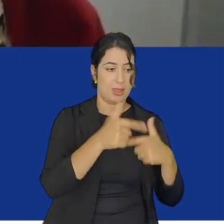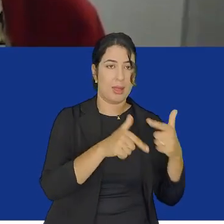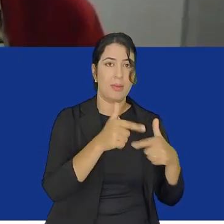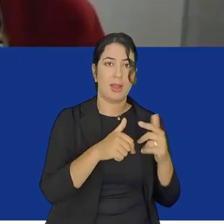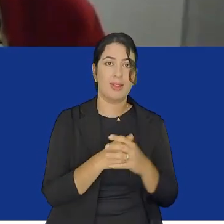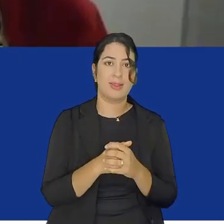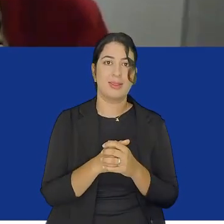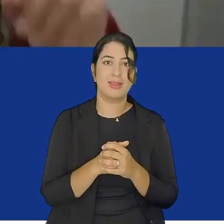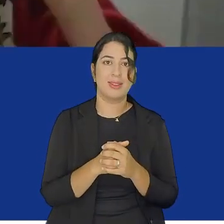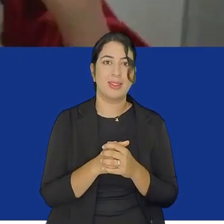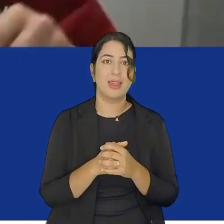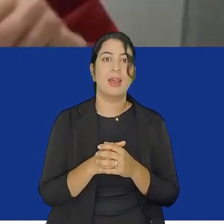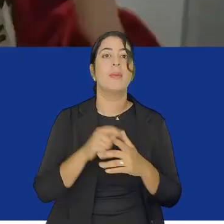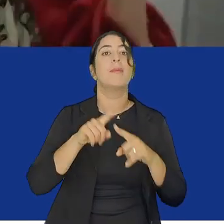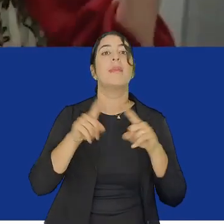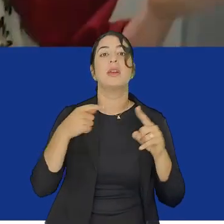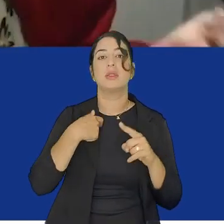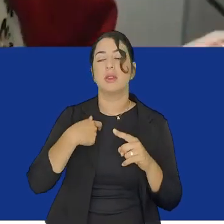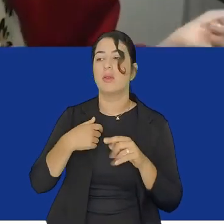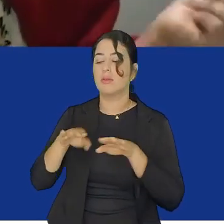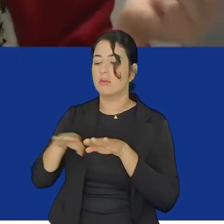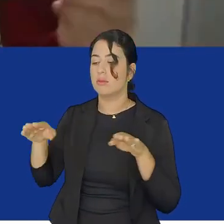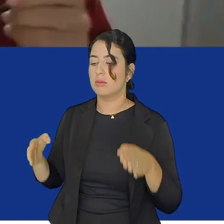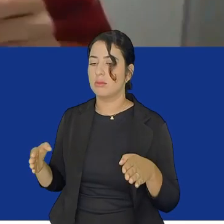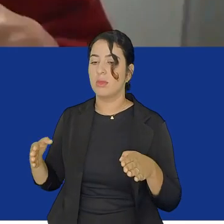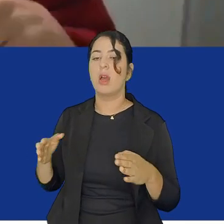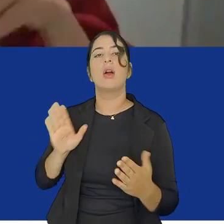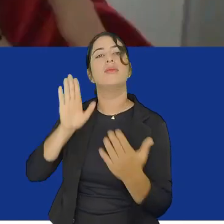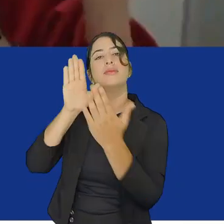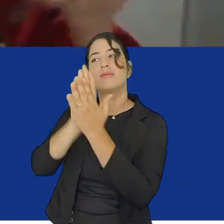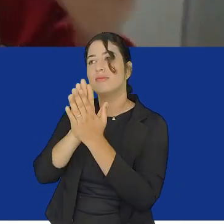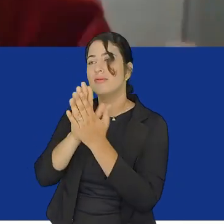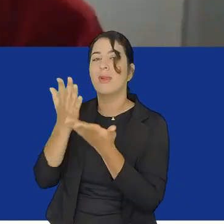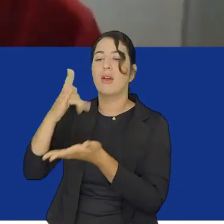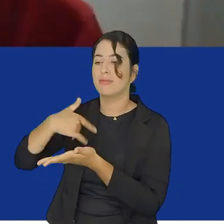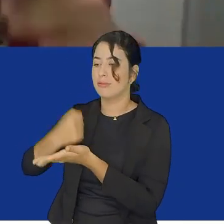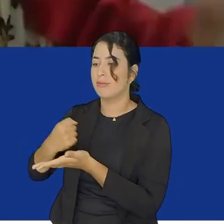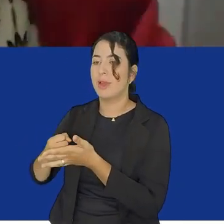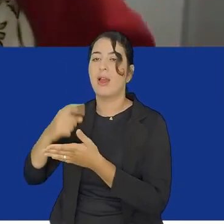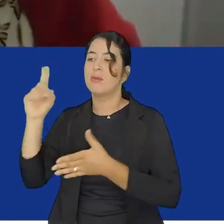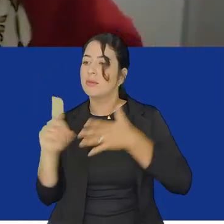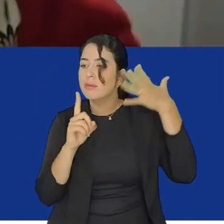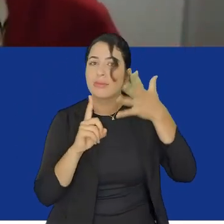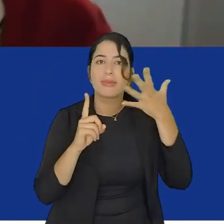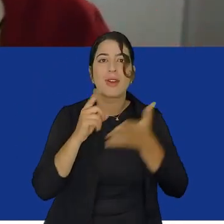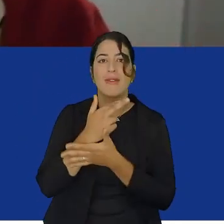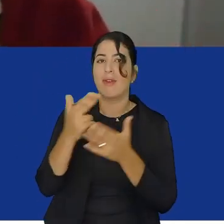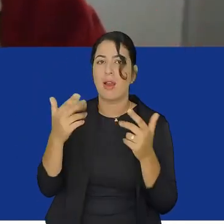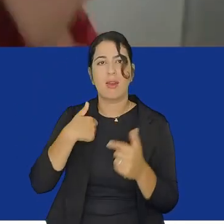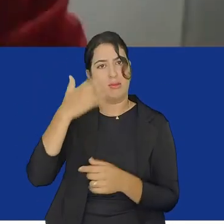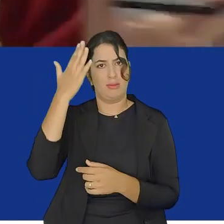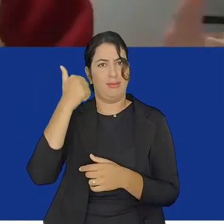Mas eu consigo ficar no balcão e atender telefone, e fazer certidão, e fazer outra coisa, e dar palestra aqui com a